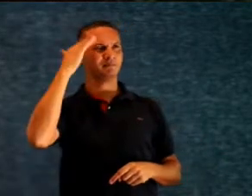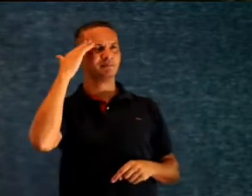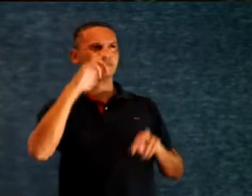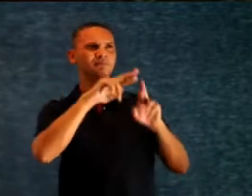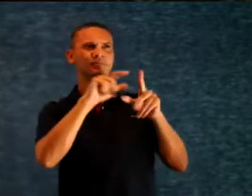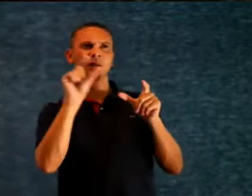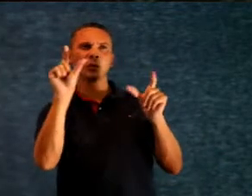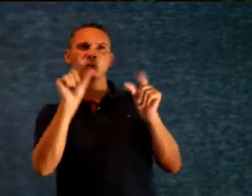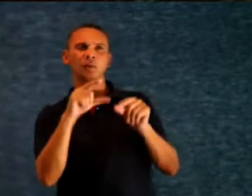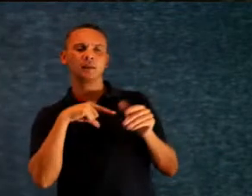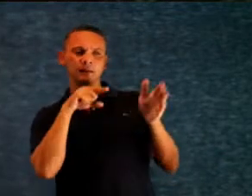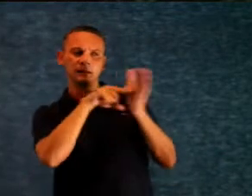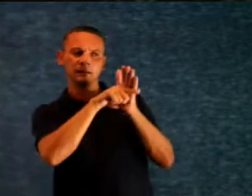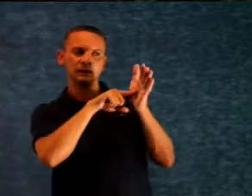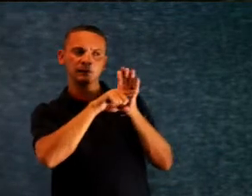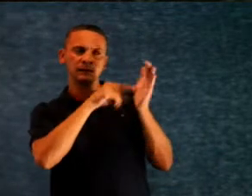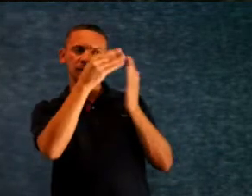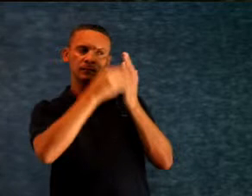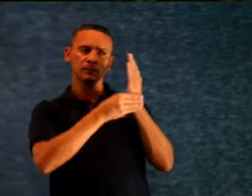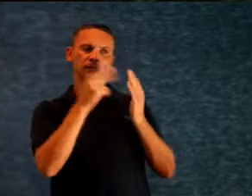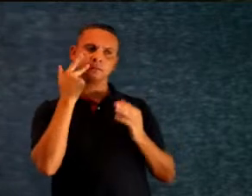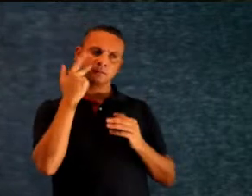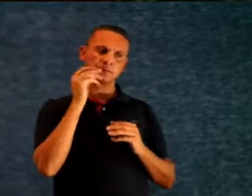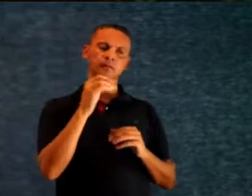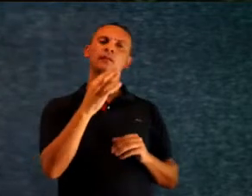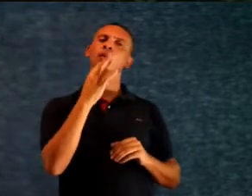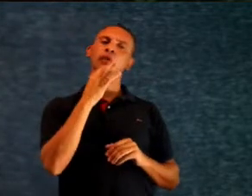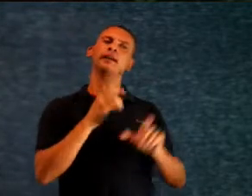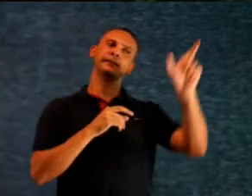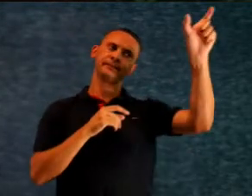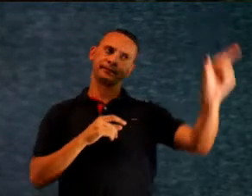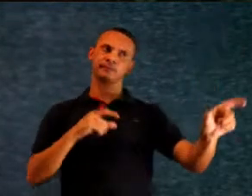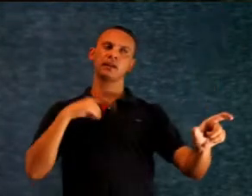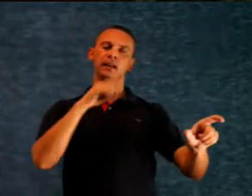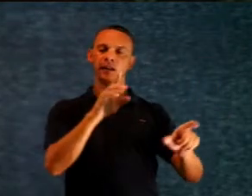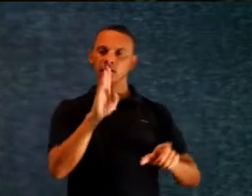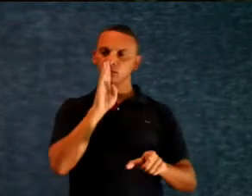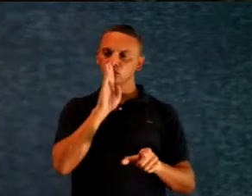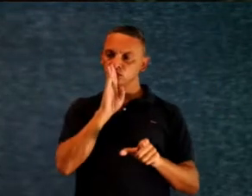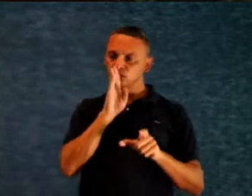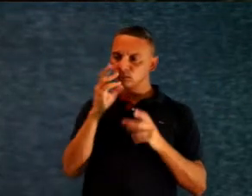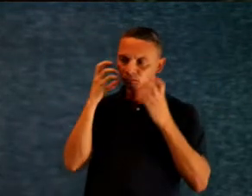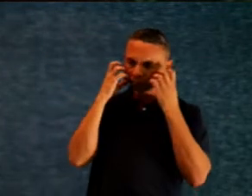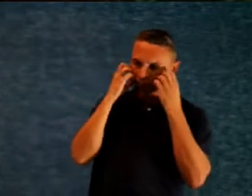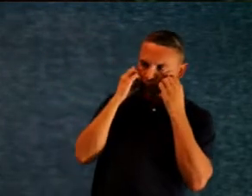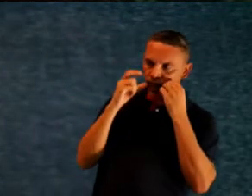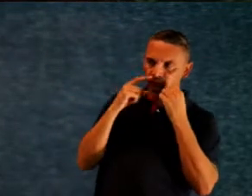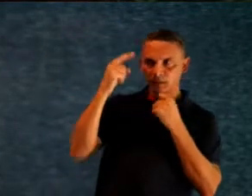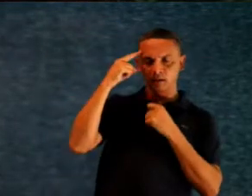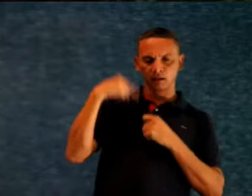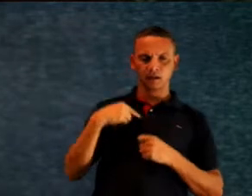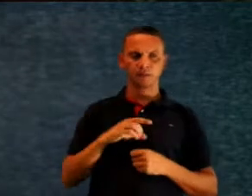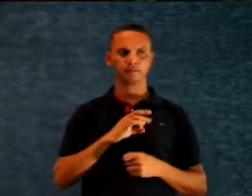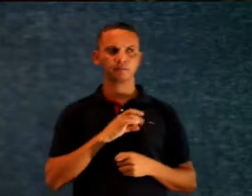isenção para examinar-lhe a obra, e conhecendo seu jeito esquivo e reservado, temi que ele pudesse julgar